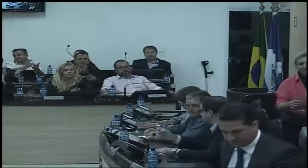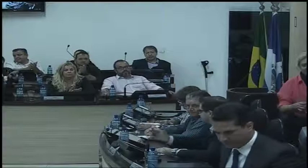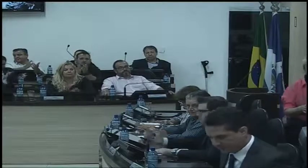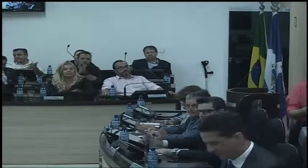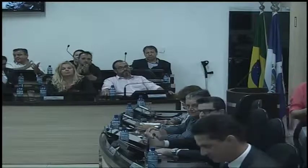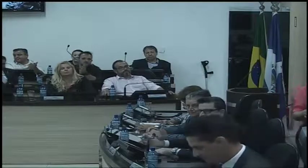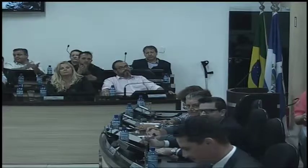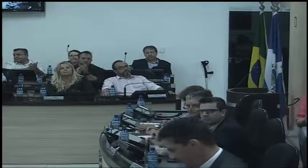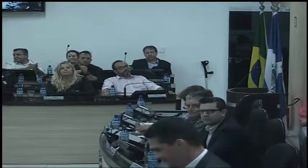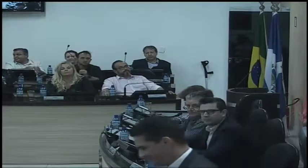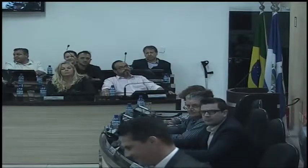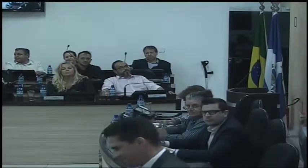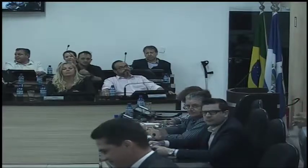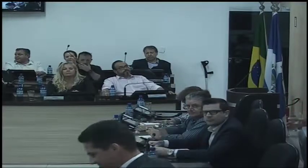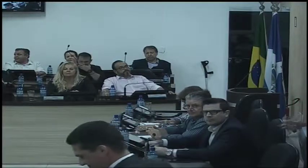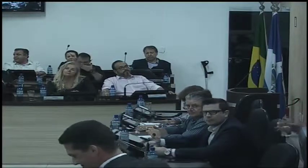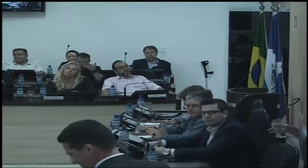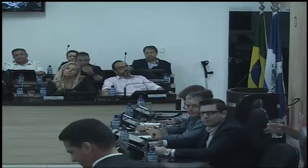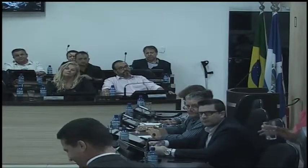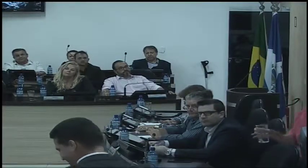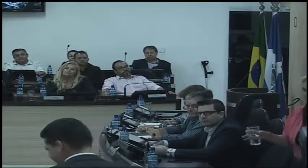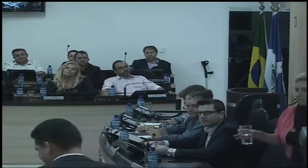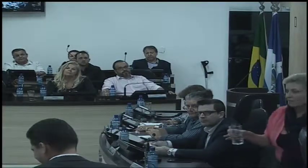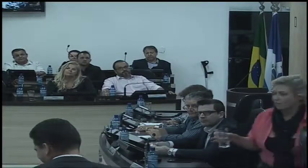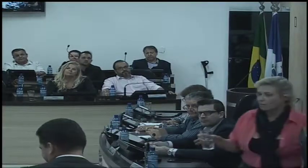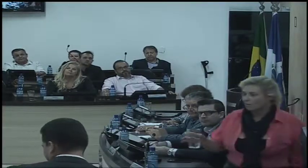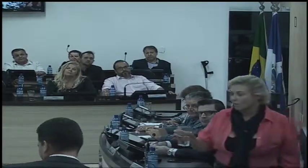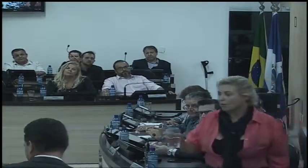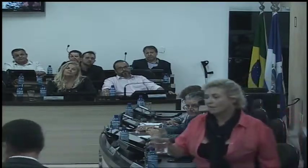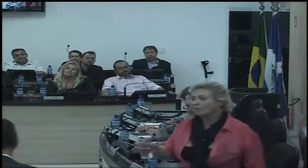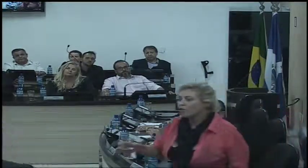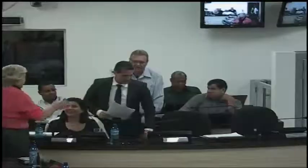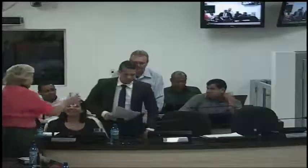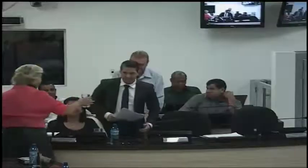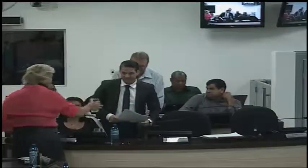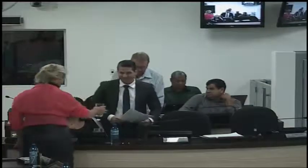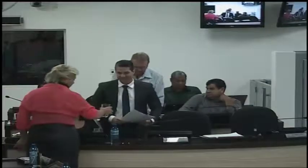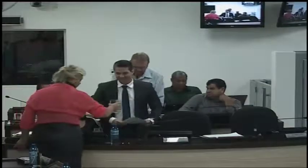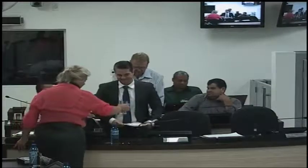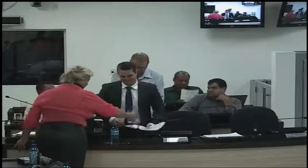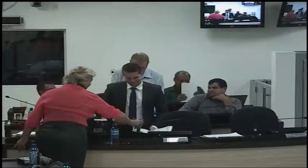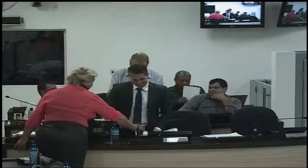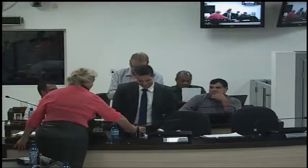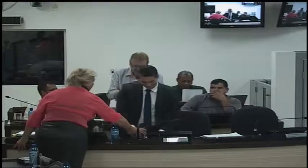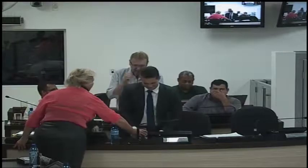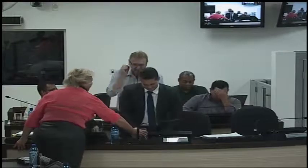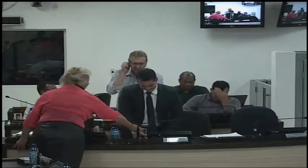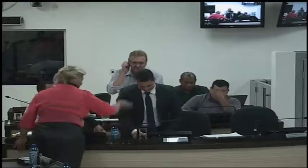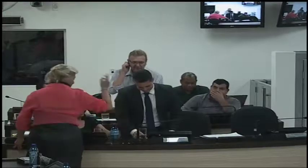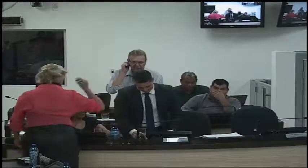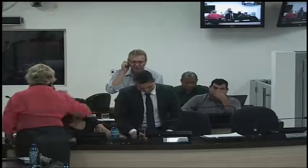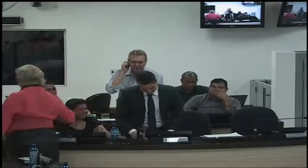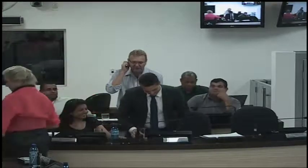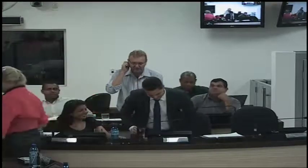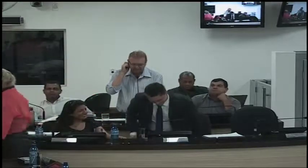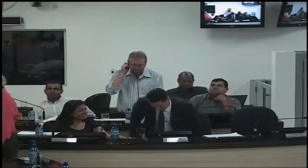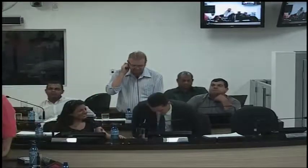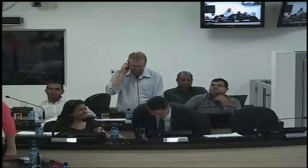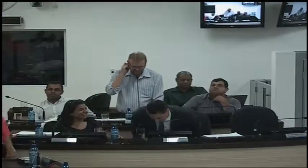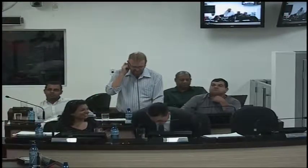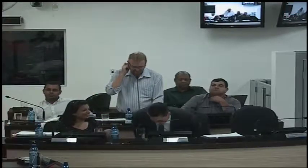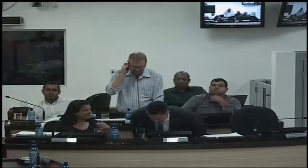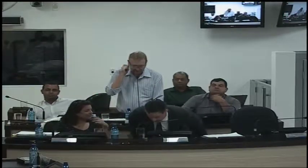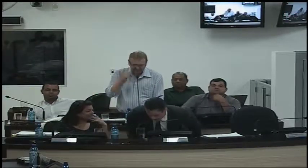Senhor presidente, vereadores e vereadoras, eu só quero cumprimentar o vereador Anderson Pereira.